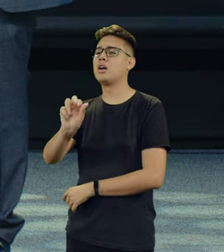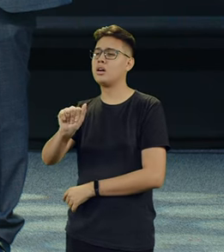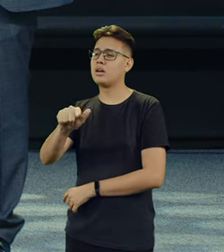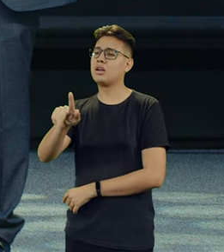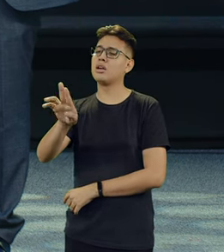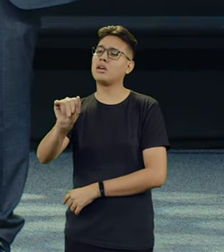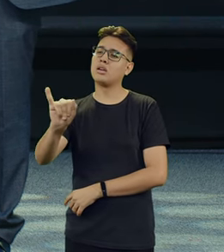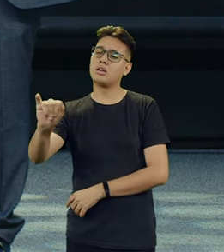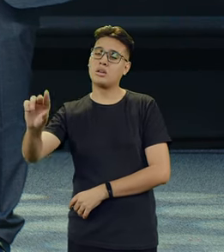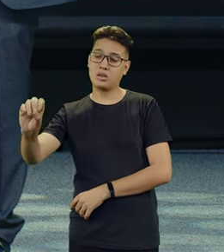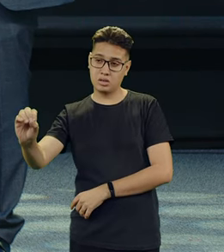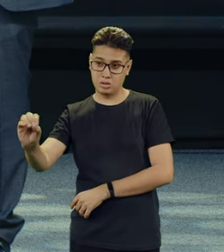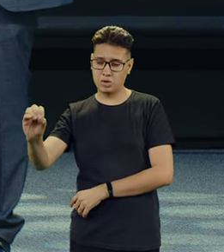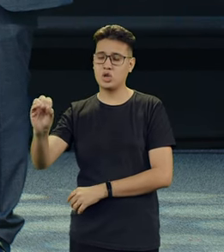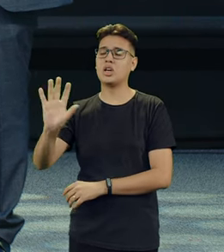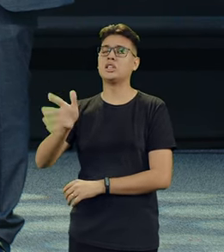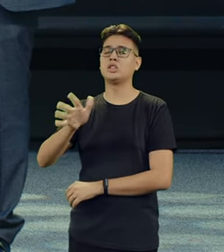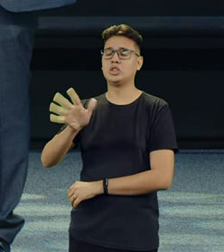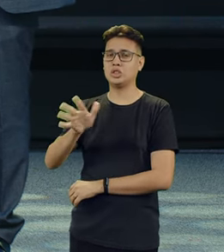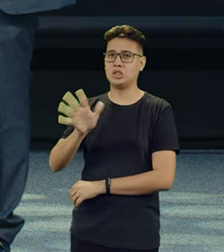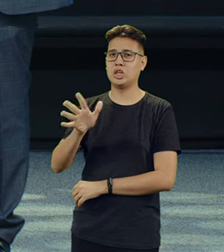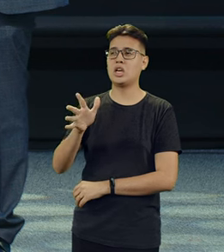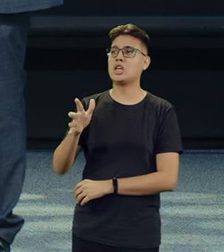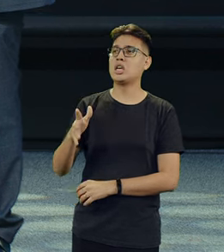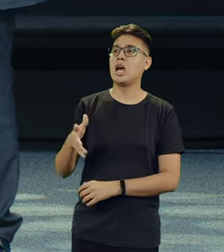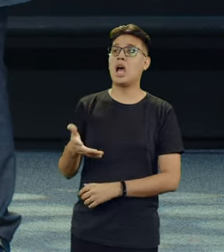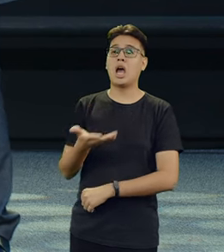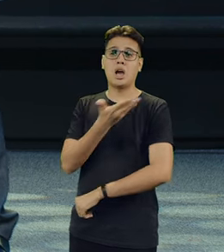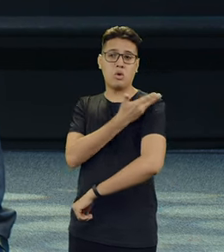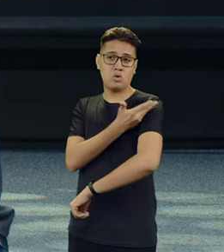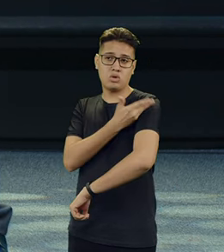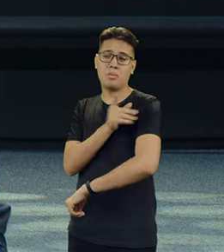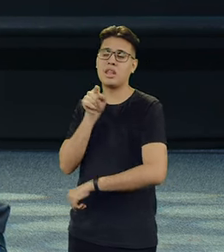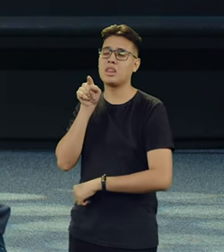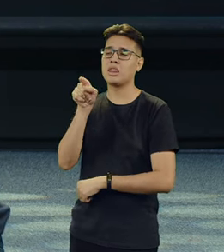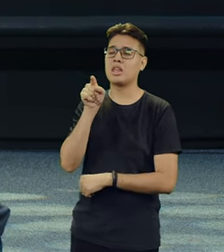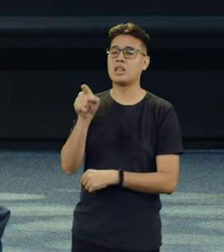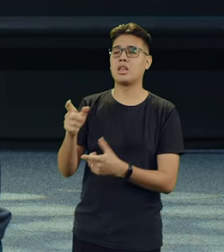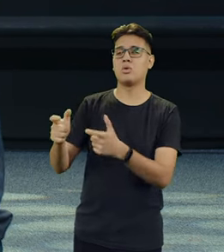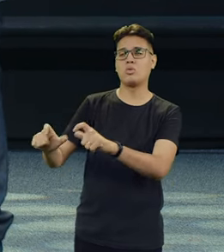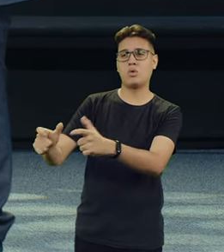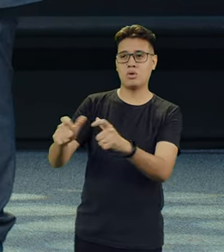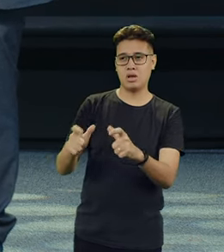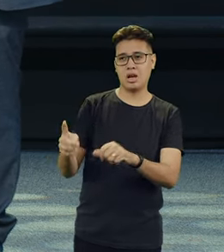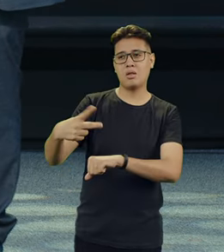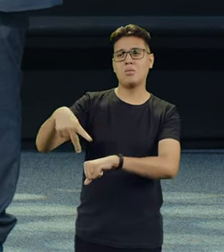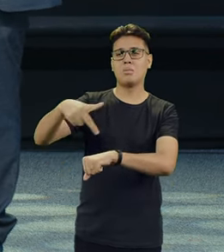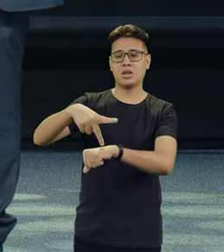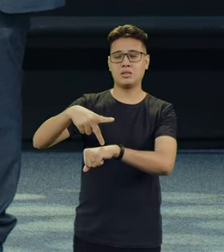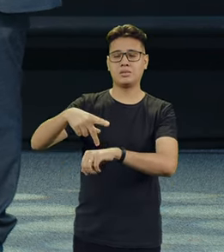adaptados àquela região ali do Paraguai. Foi uma das causas da perda.